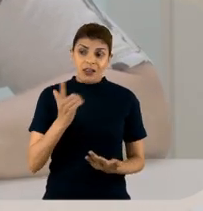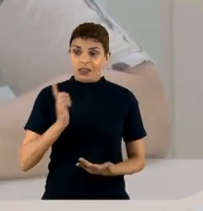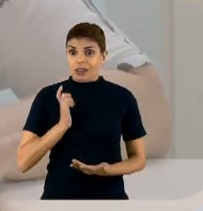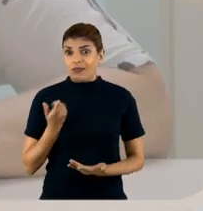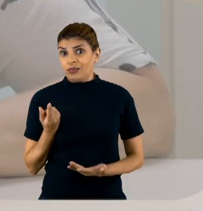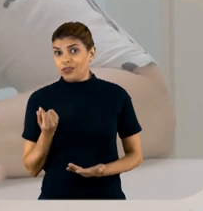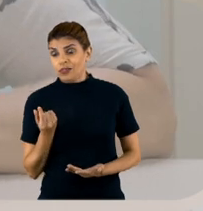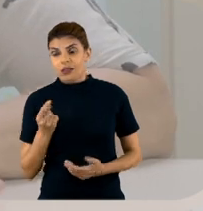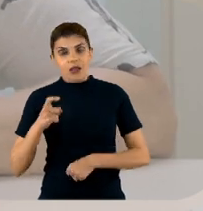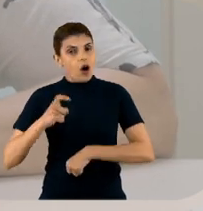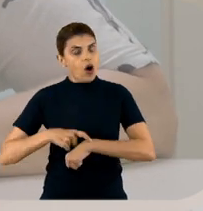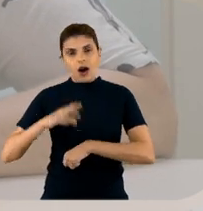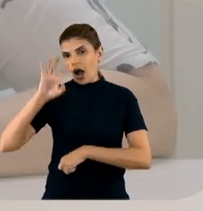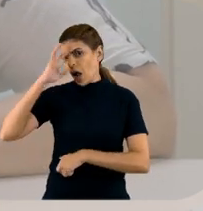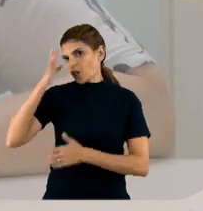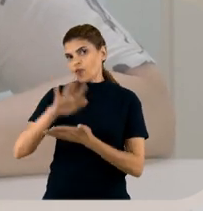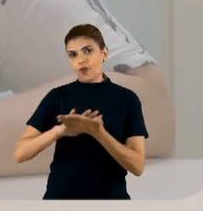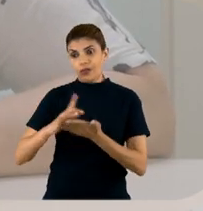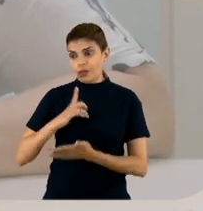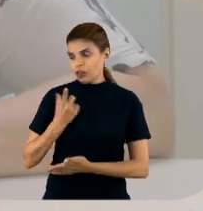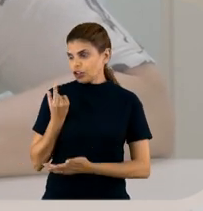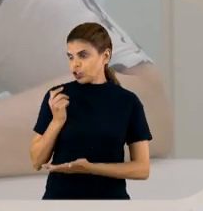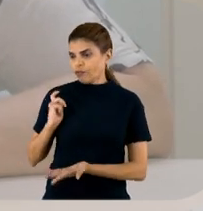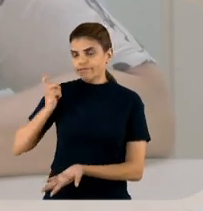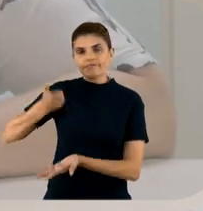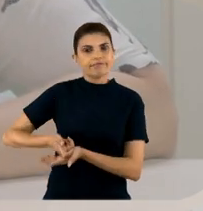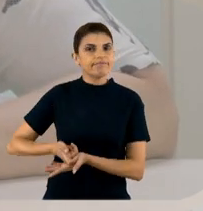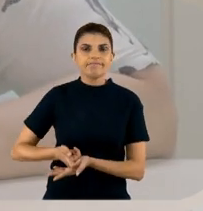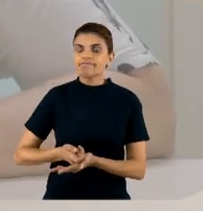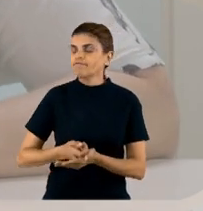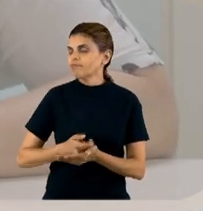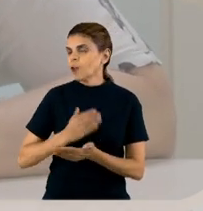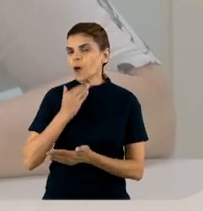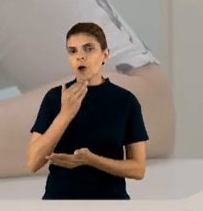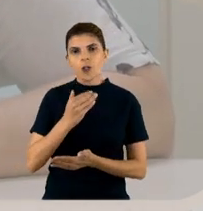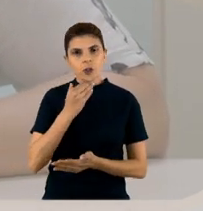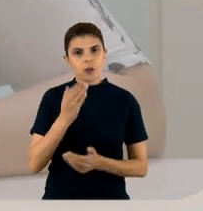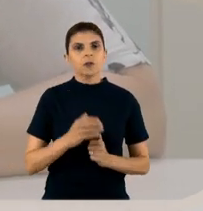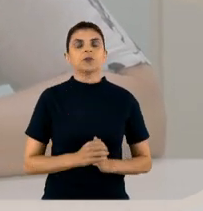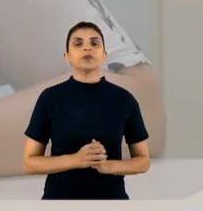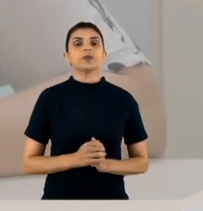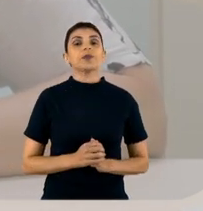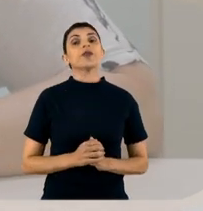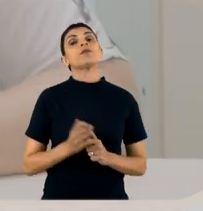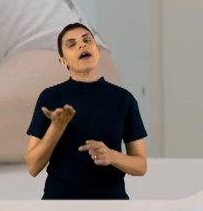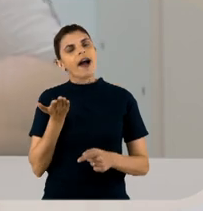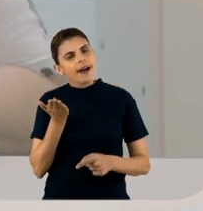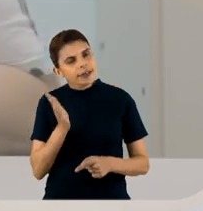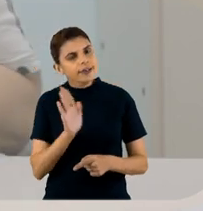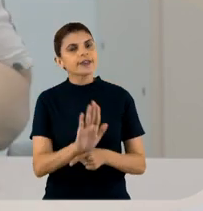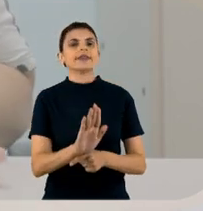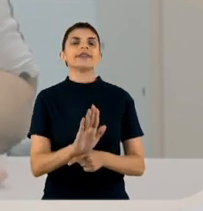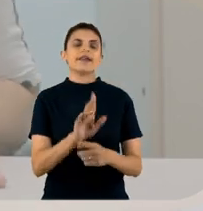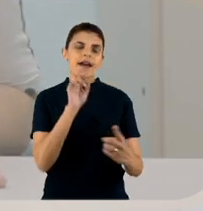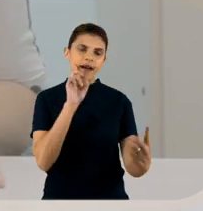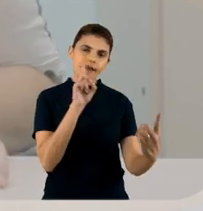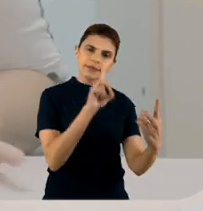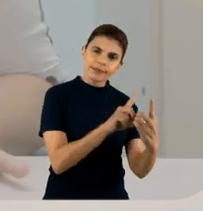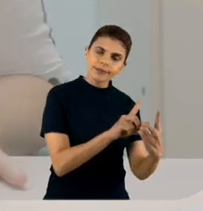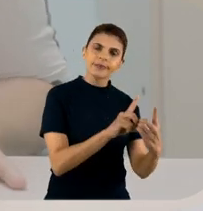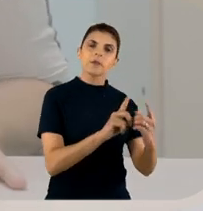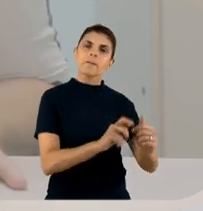não não tem uma hora que não vai resolver todo o dinheiro do mundo ali não vai resolver então mas é isso assim uma uma